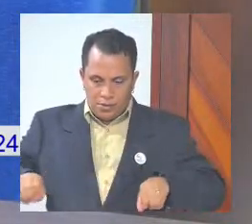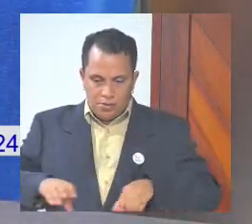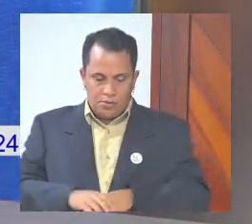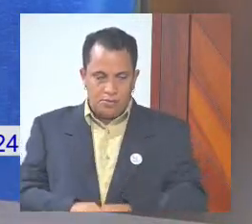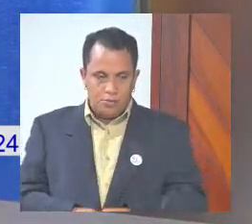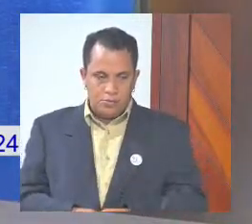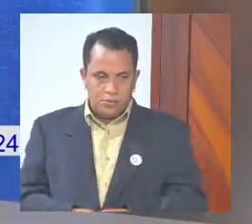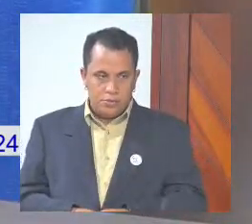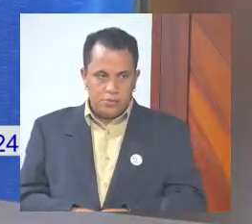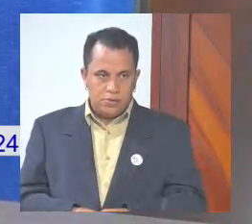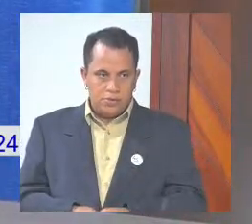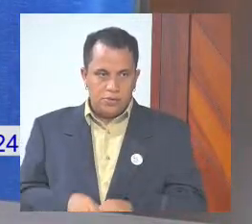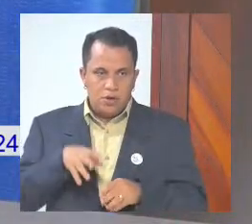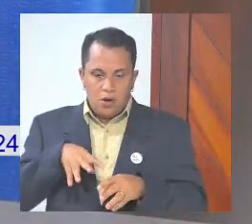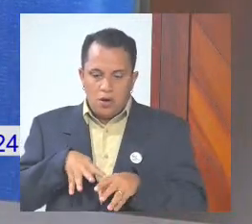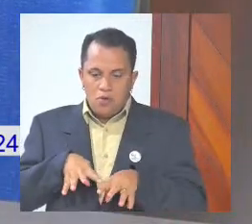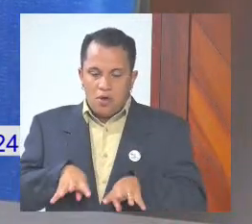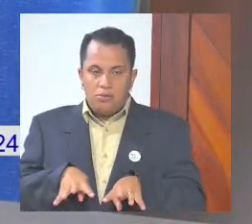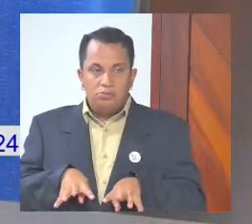quantidade de rede de